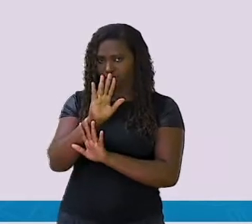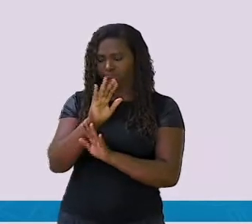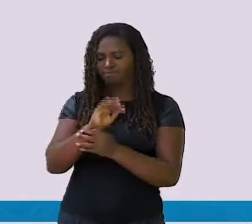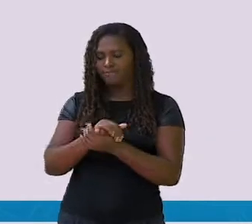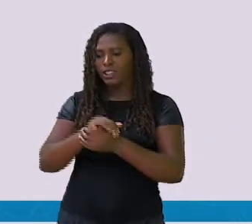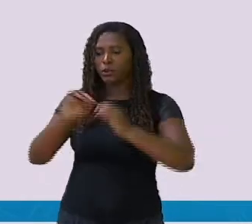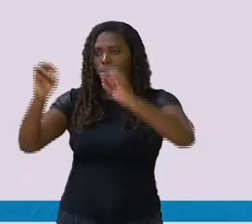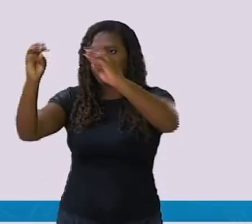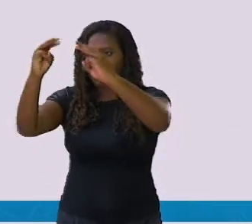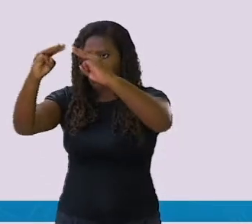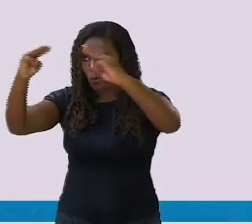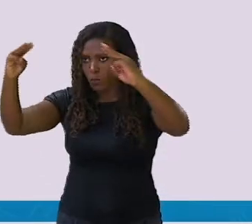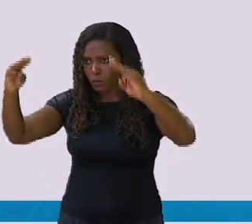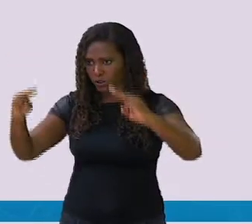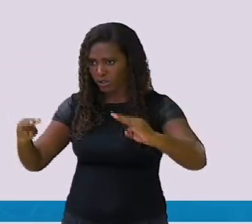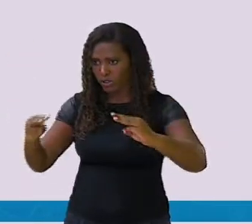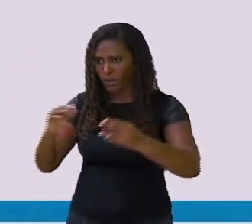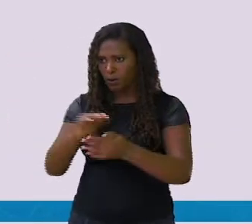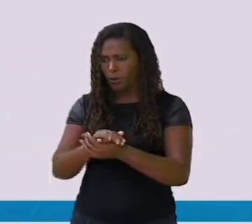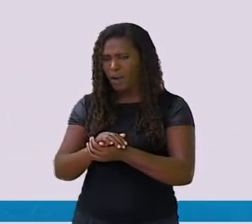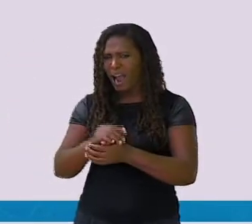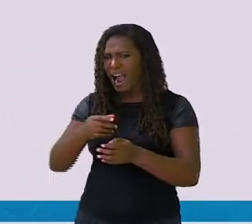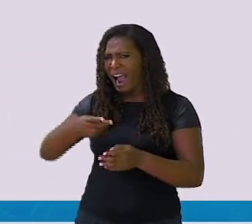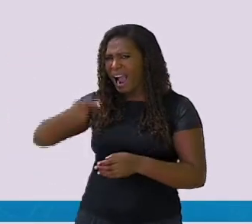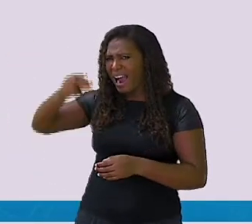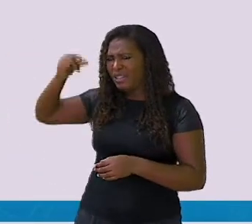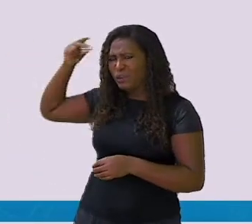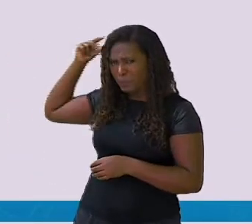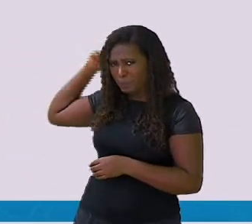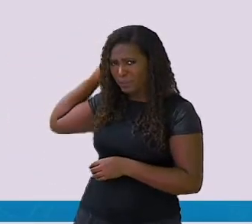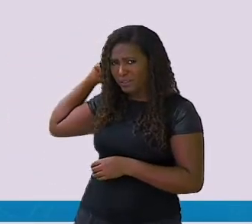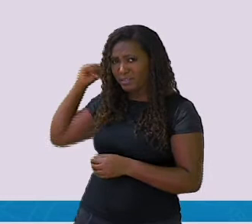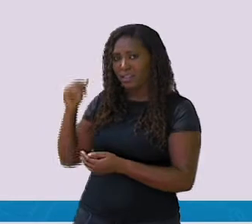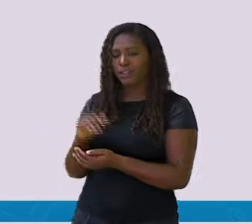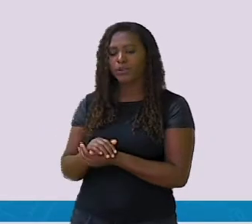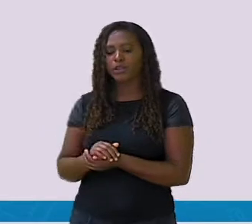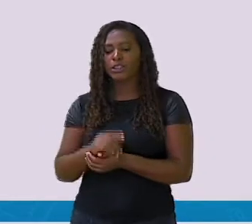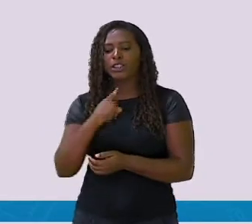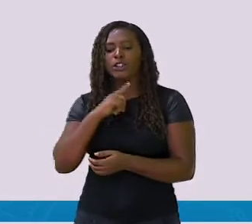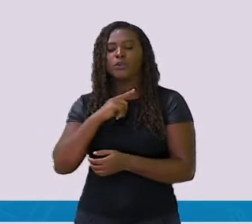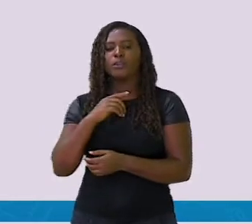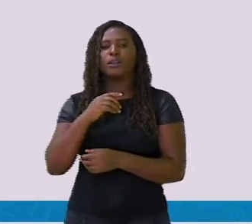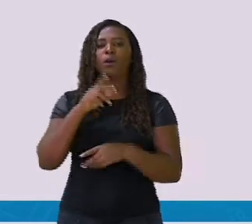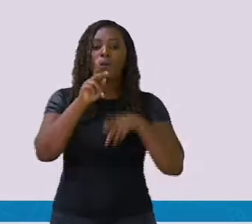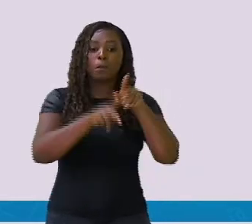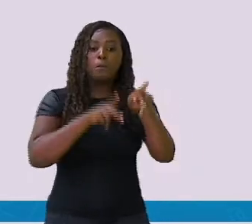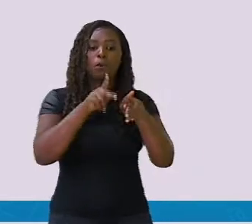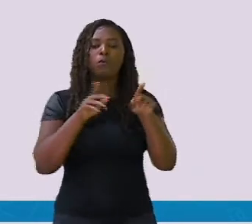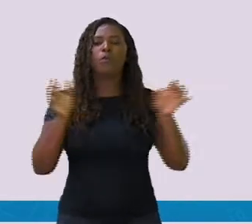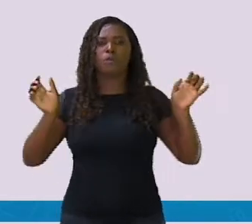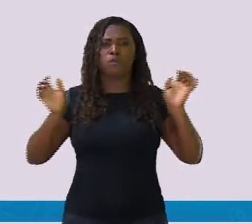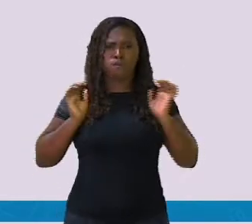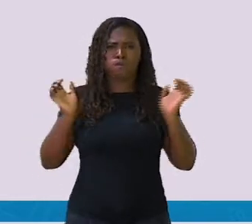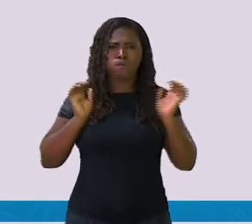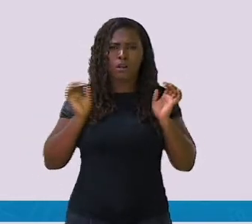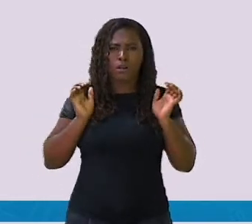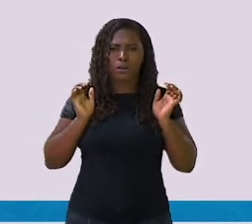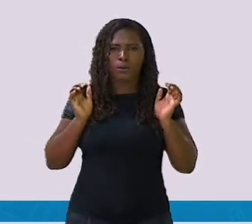tinham gabinetes de curiosidades. Então, o que acontecia? As pessoas, antigamente, eles não